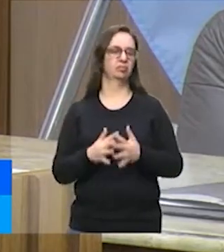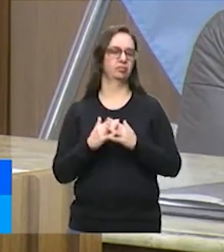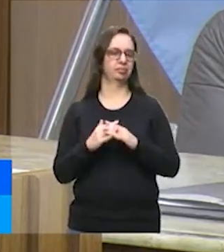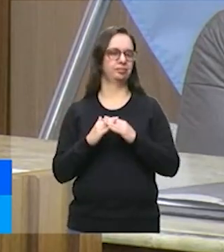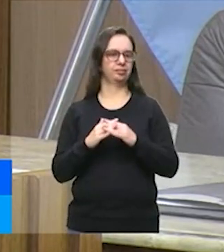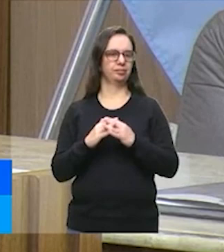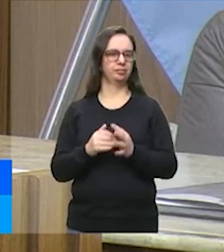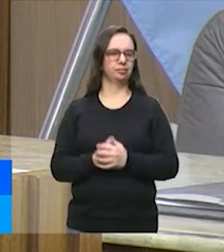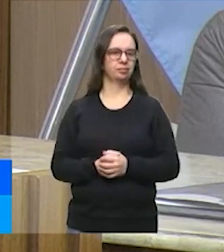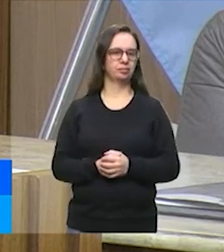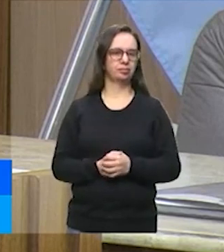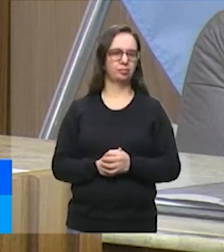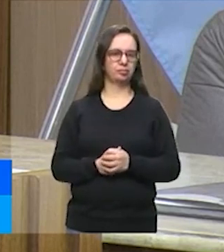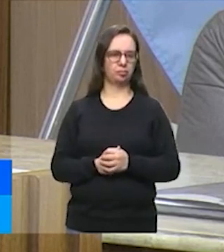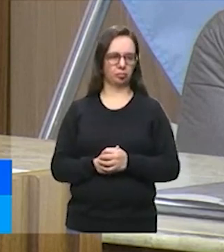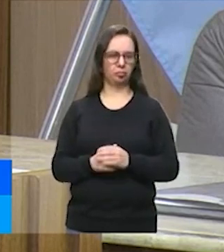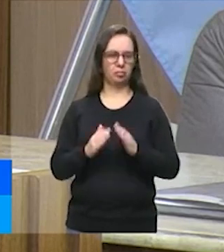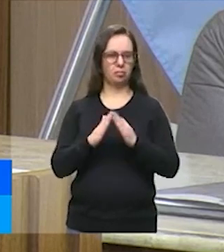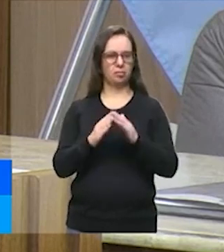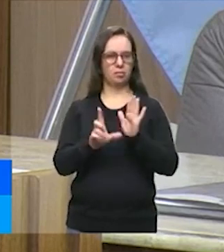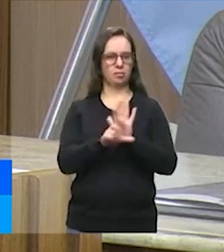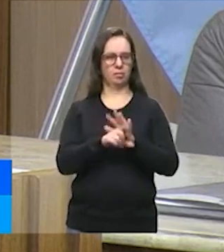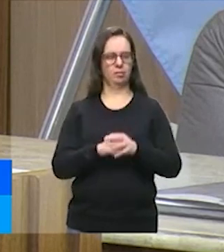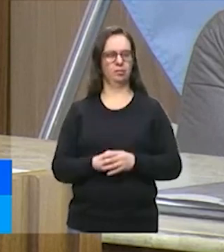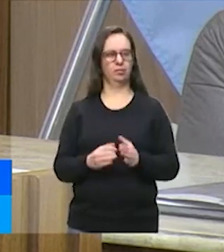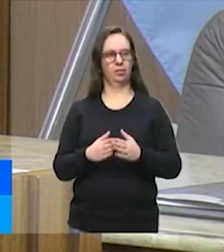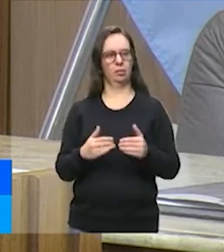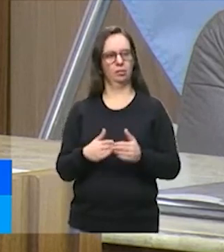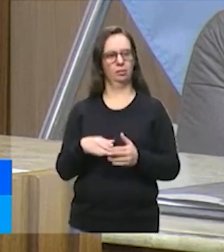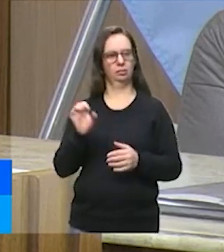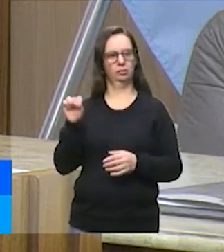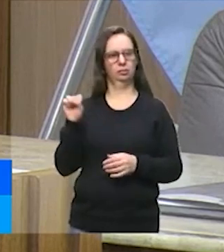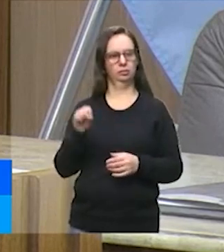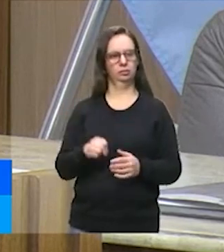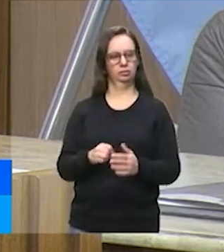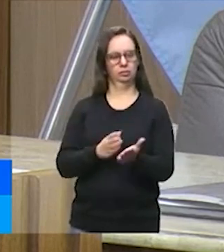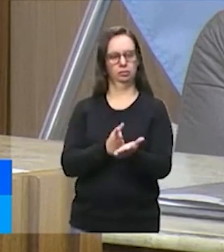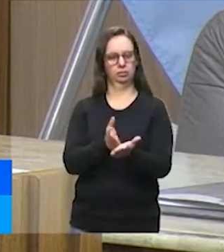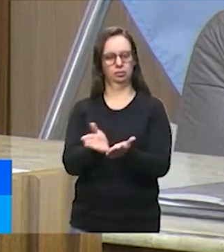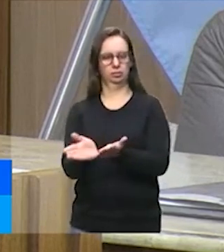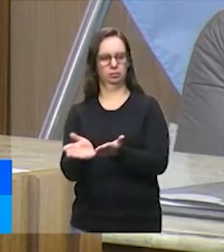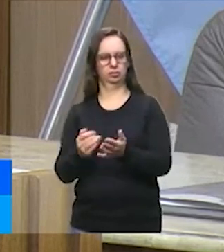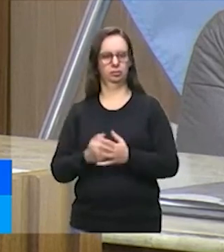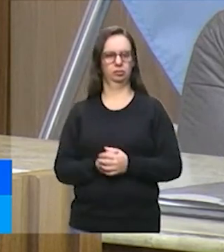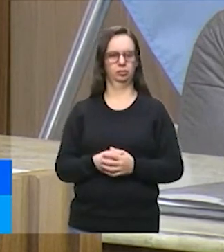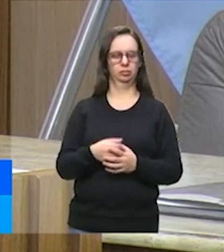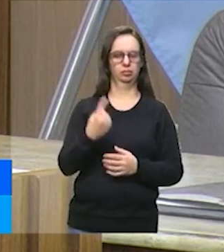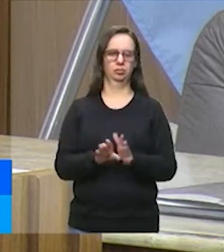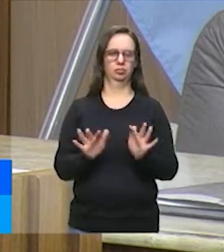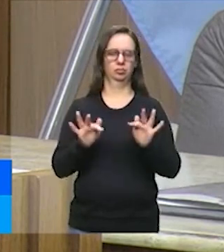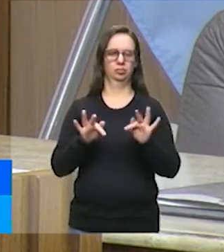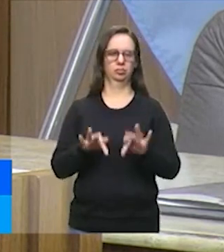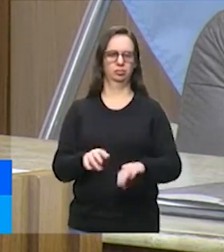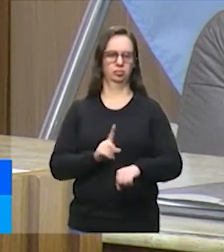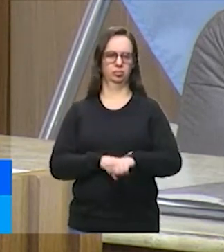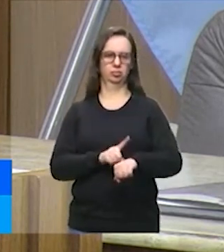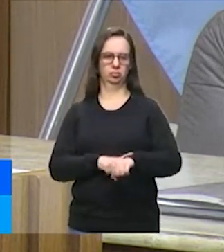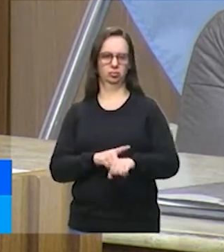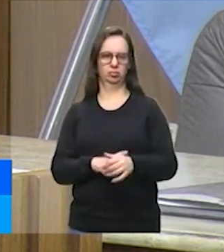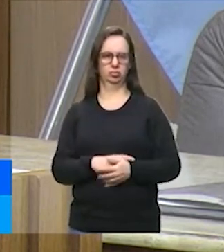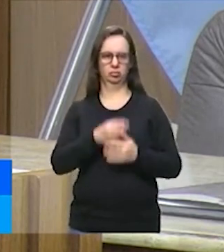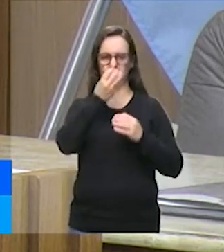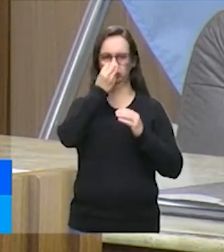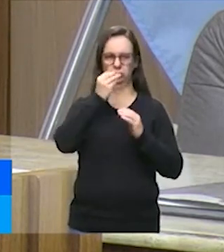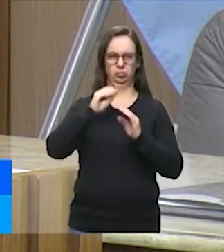passo que essa casa de leis sim vai cobrar do Prefeito Municipal se tiver desvio se tiver um de real fora do cofre vai cobrar eu rejeito